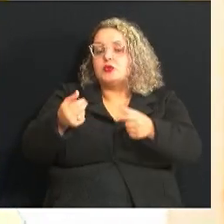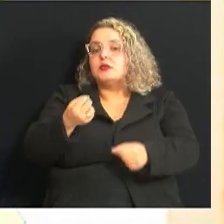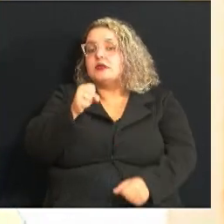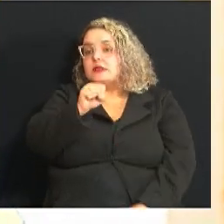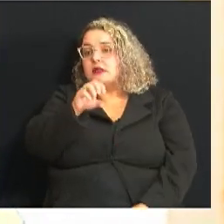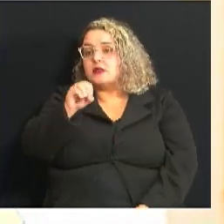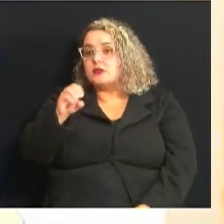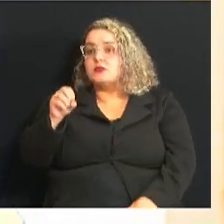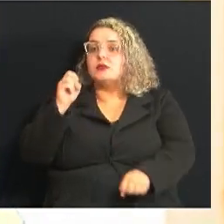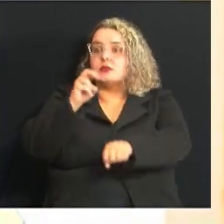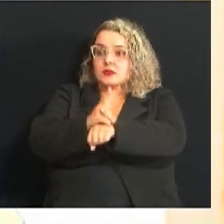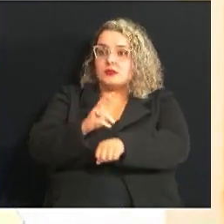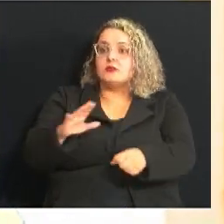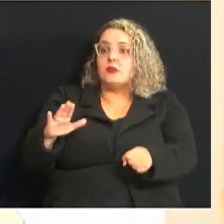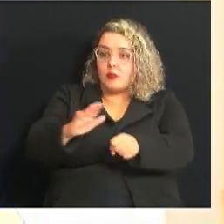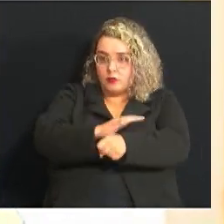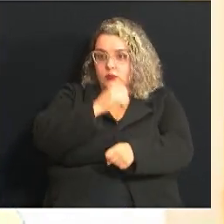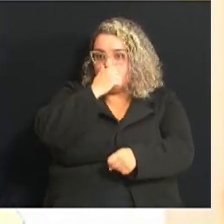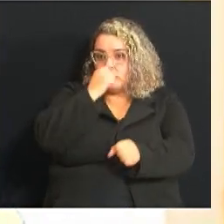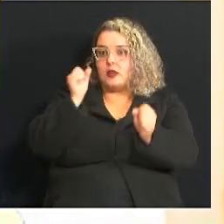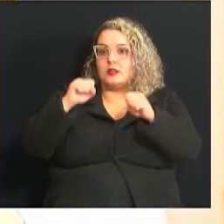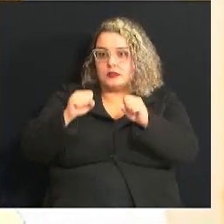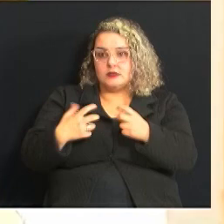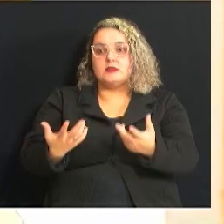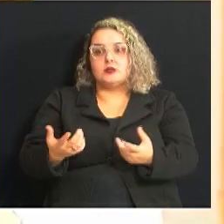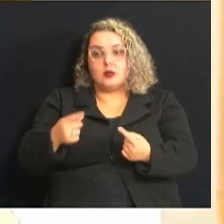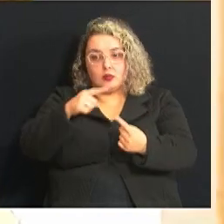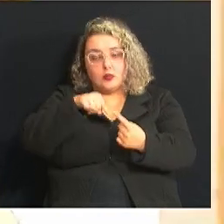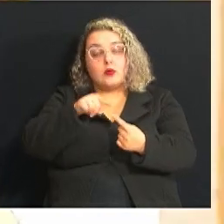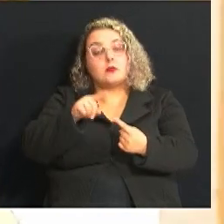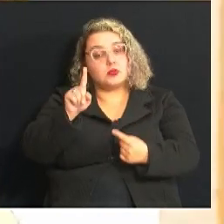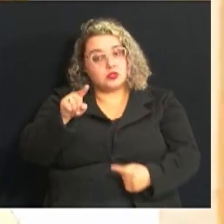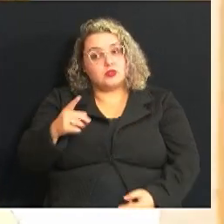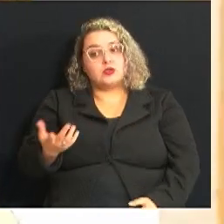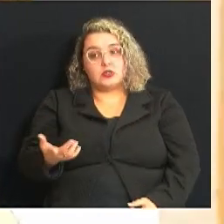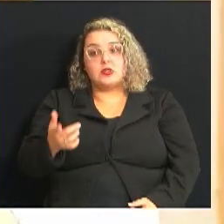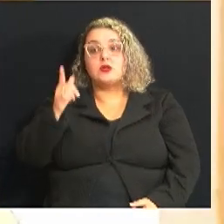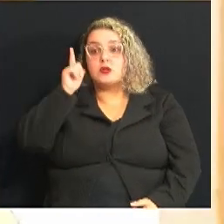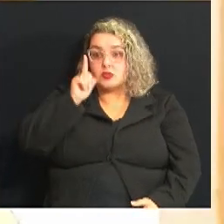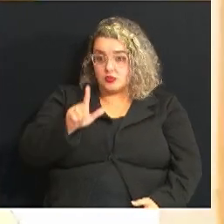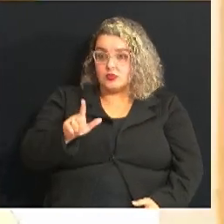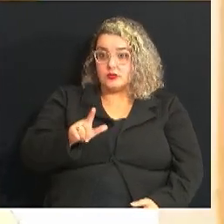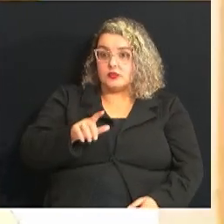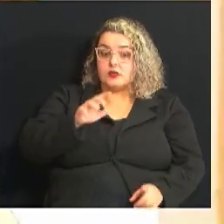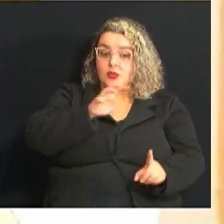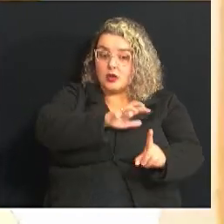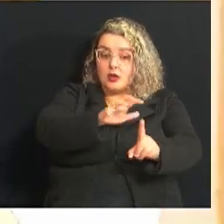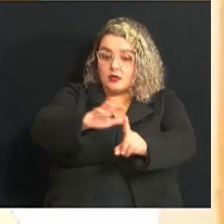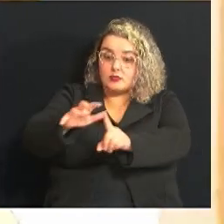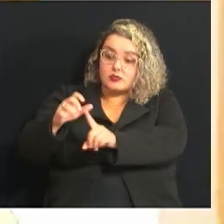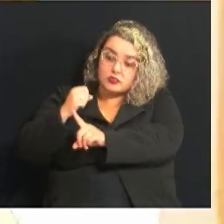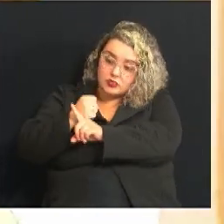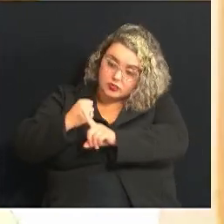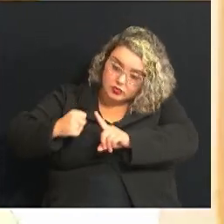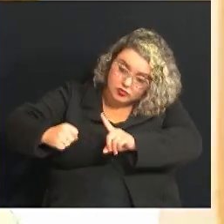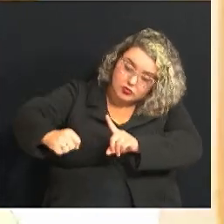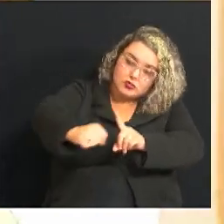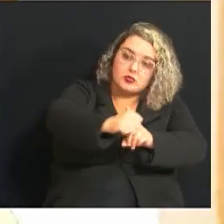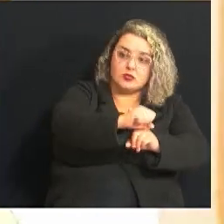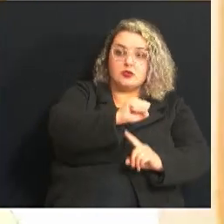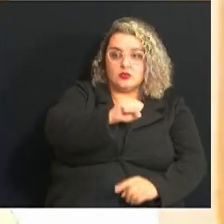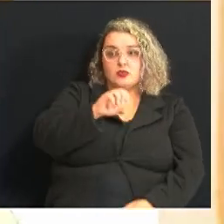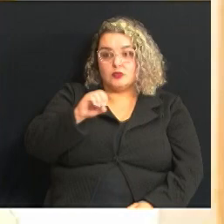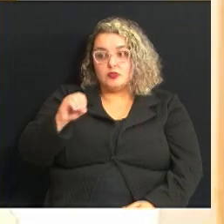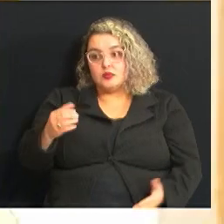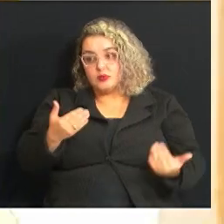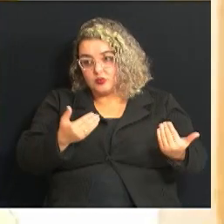vagas sejam preenchidas? Sim, o objetivo é esse, que a gente consiga ter impacto social na vida desses 800 jovens. Vamos